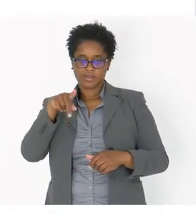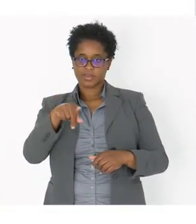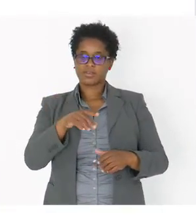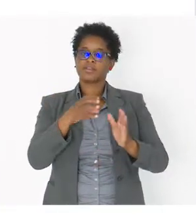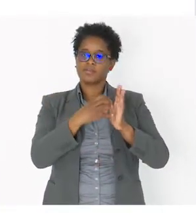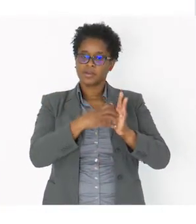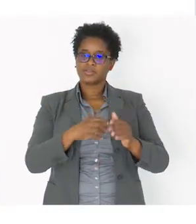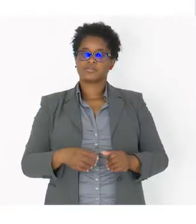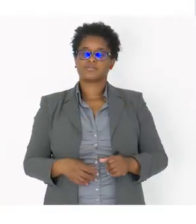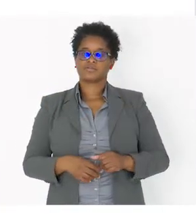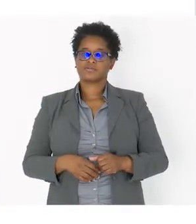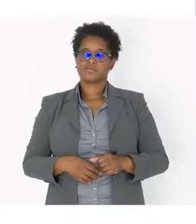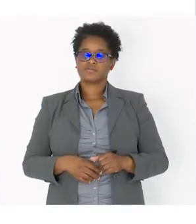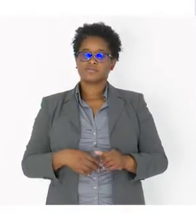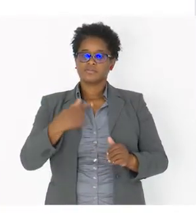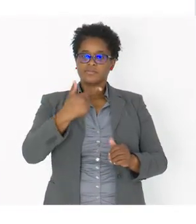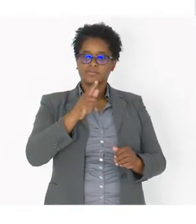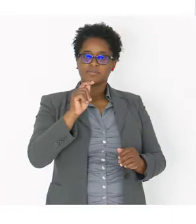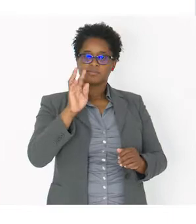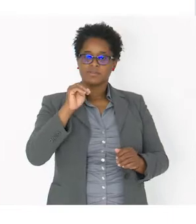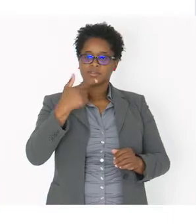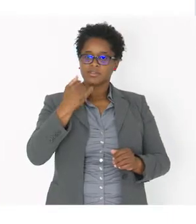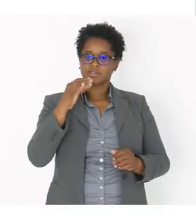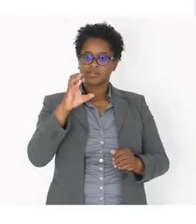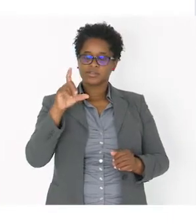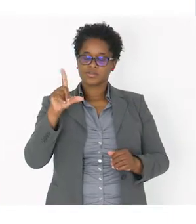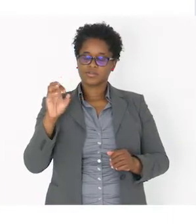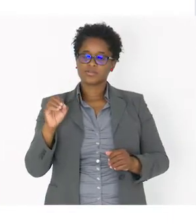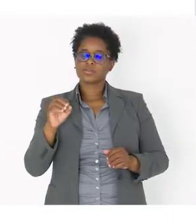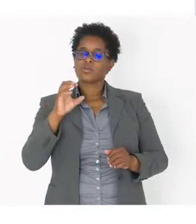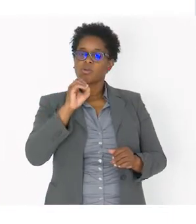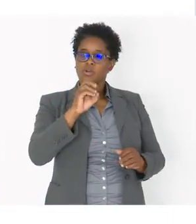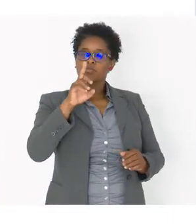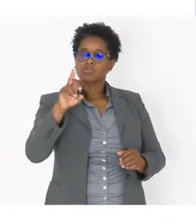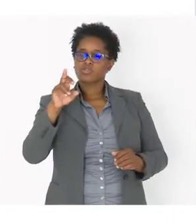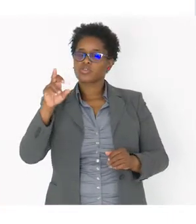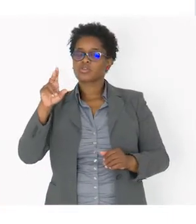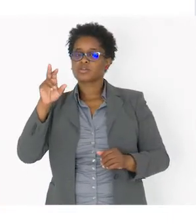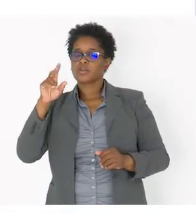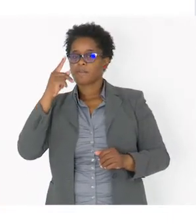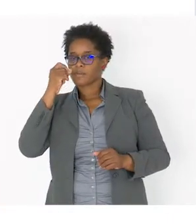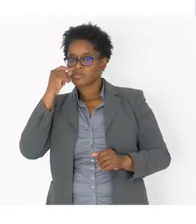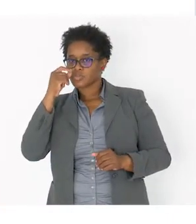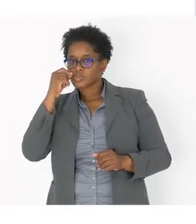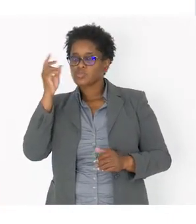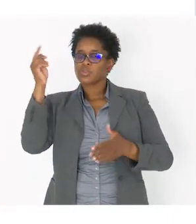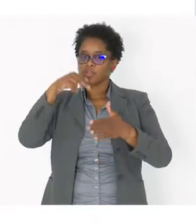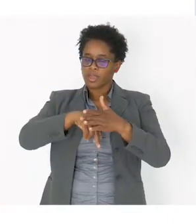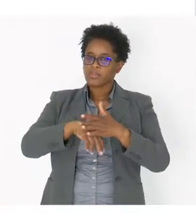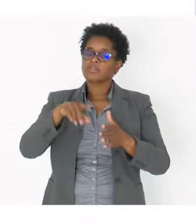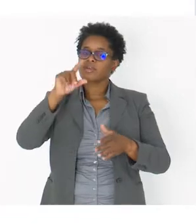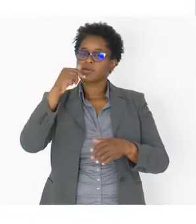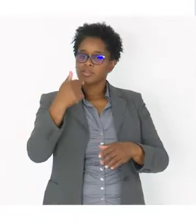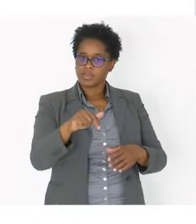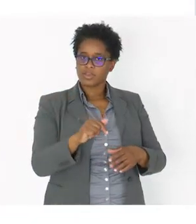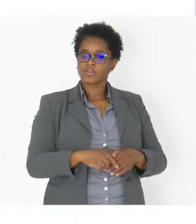imagem. O testículo é um órgão reprodutor masculino interno. E temos